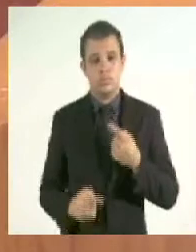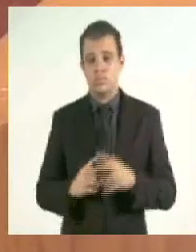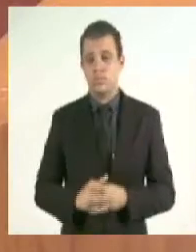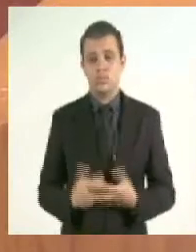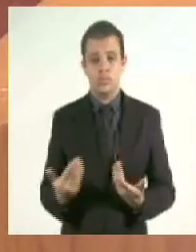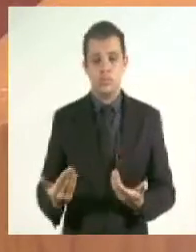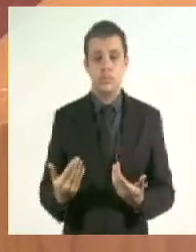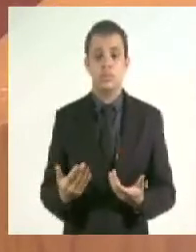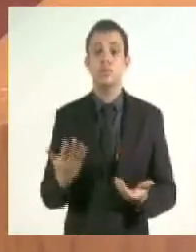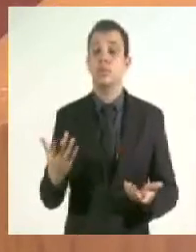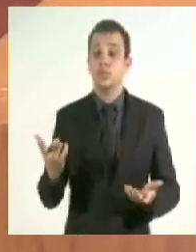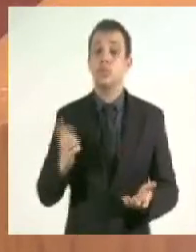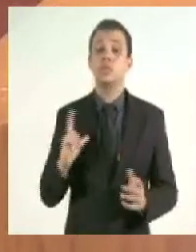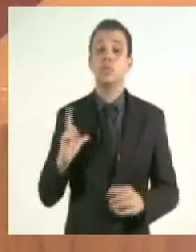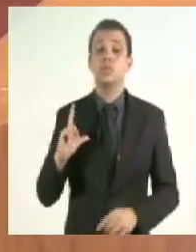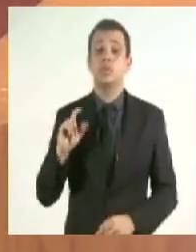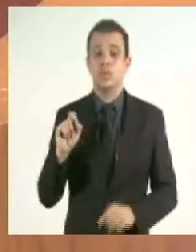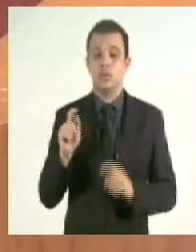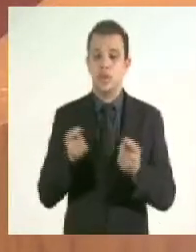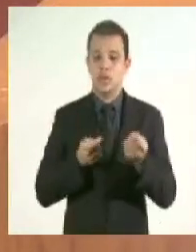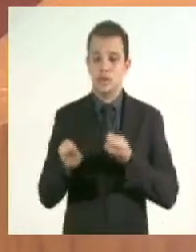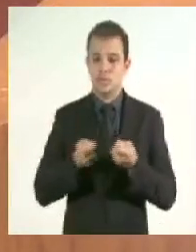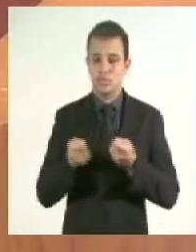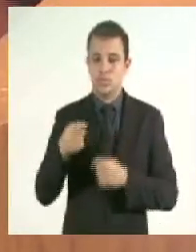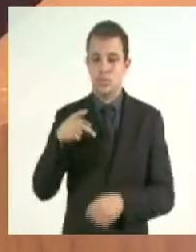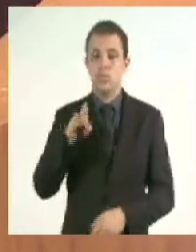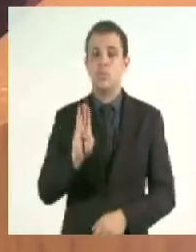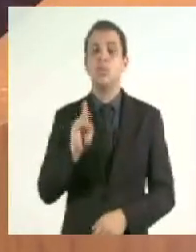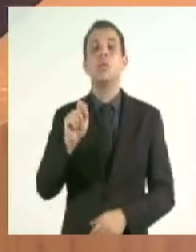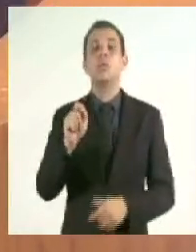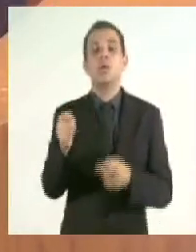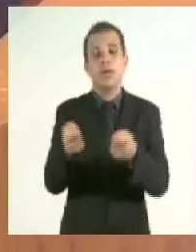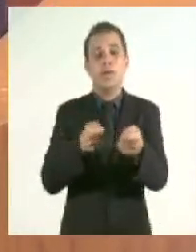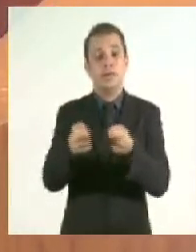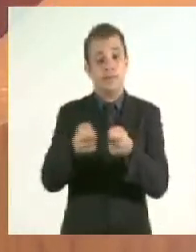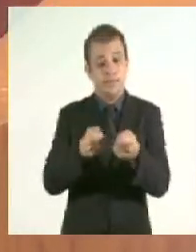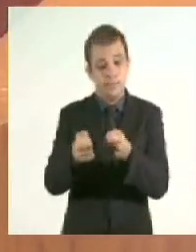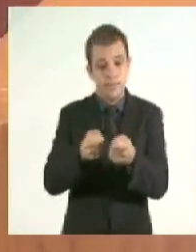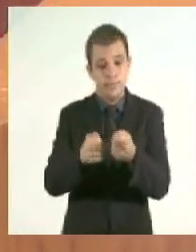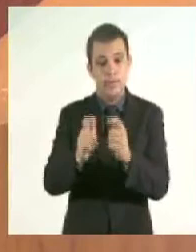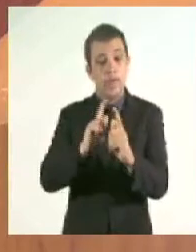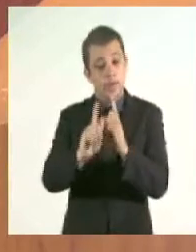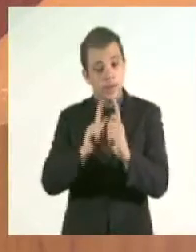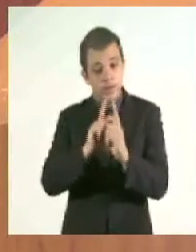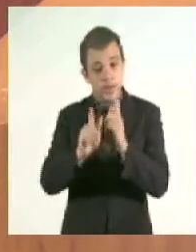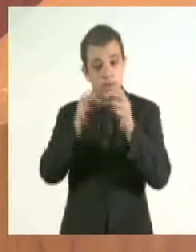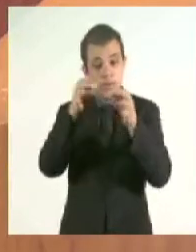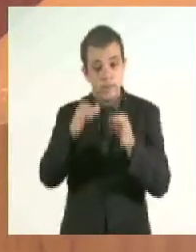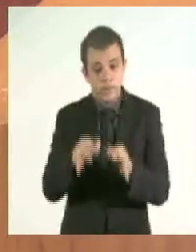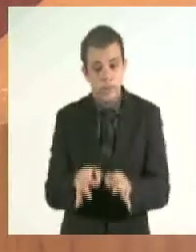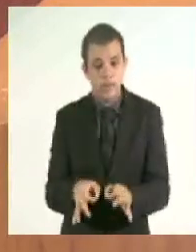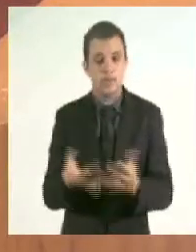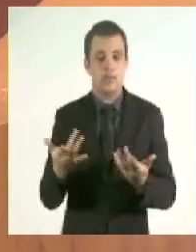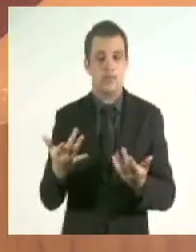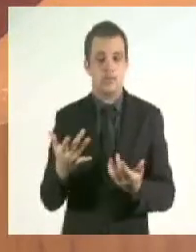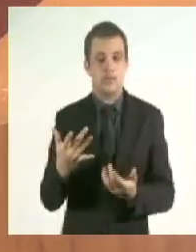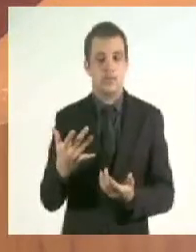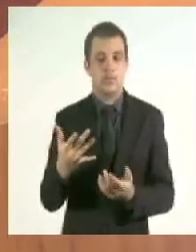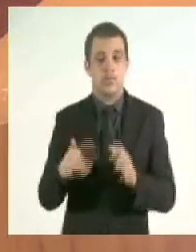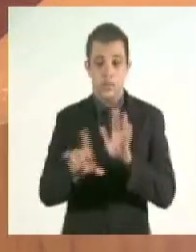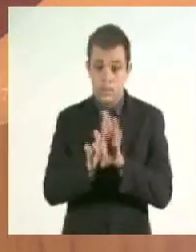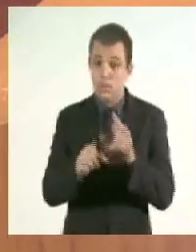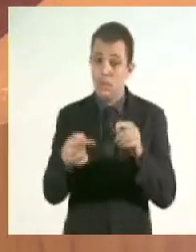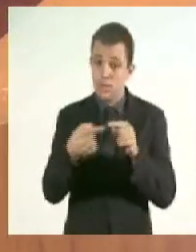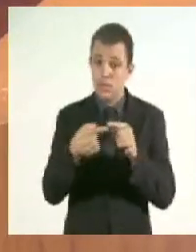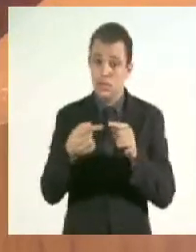chama administração. Gerenciar de forma correta e de forma legal. E isso